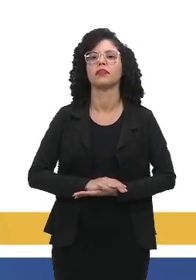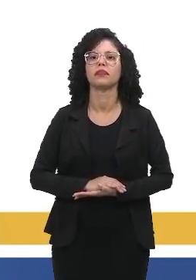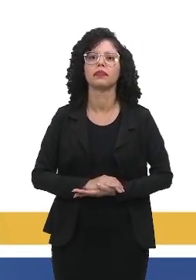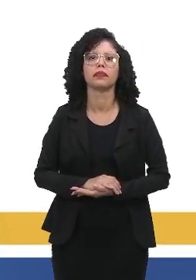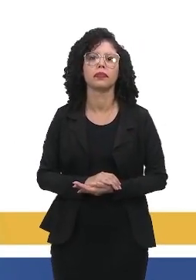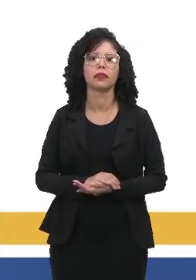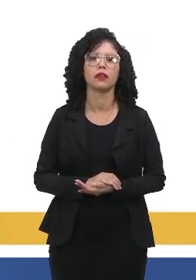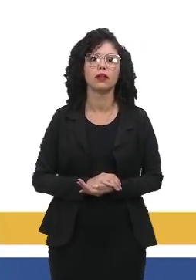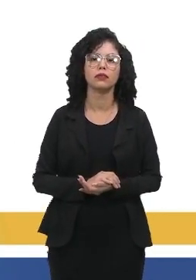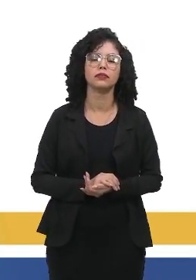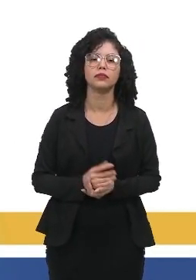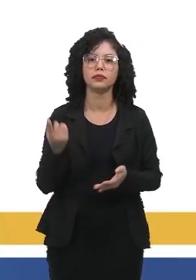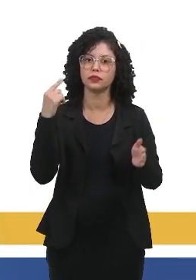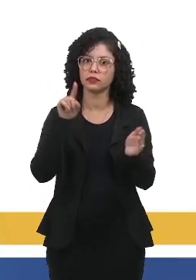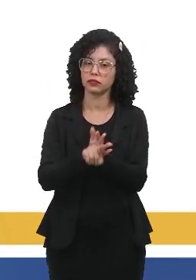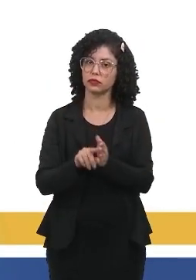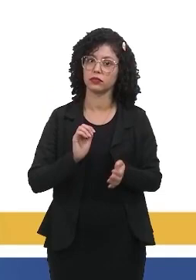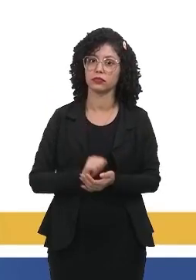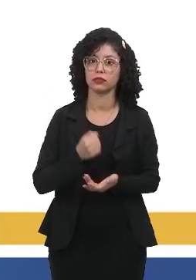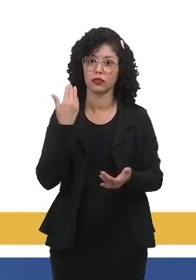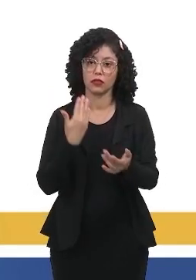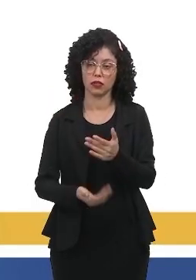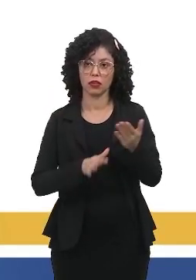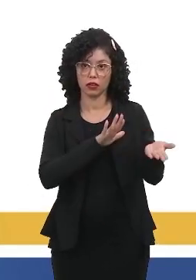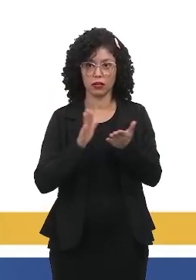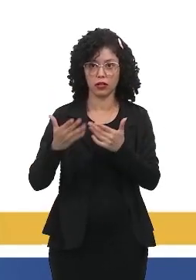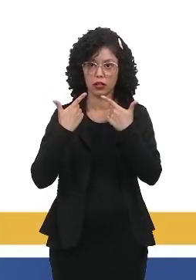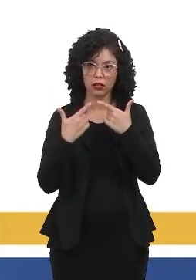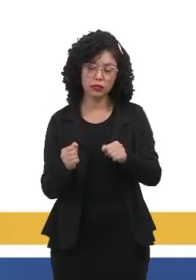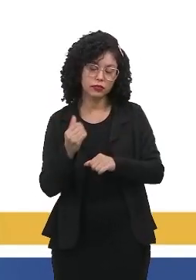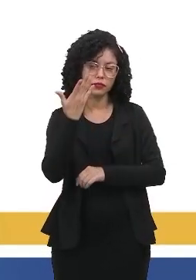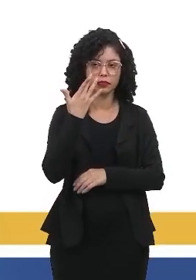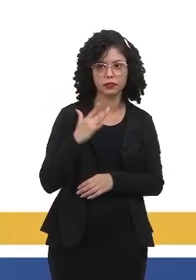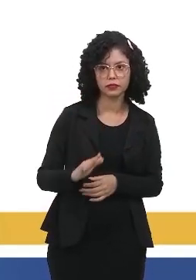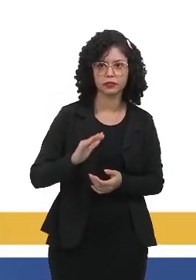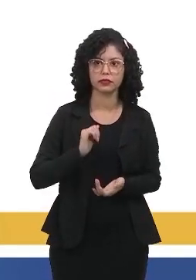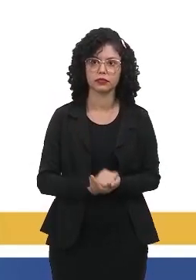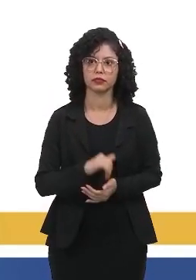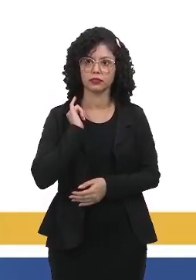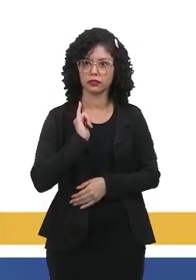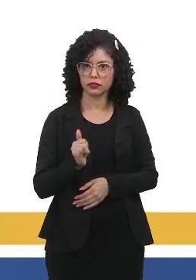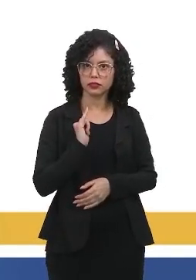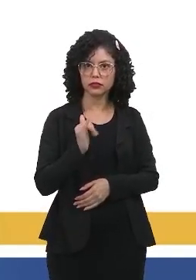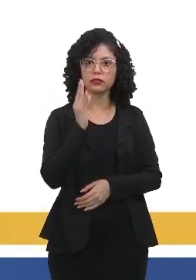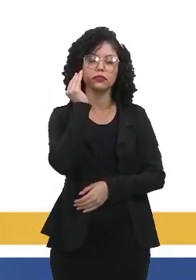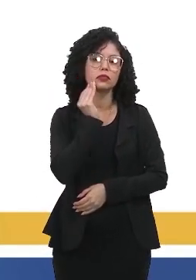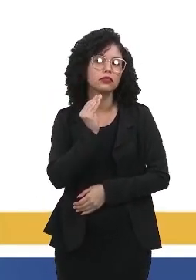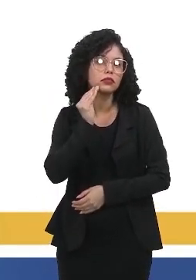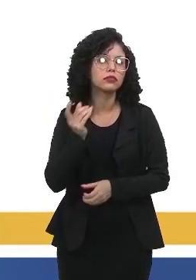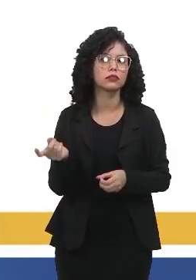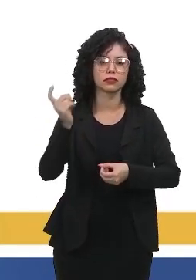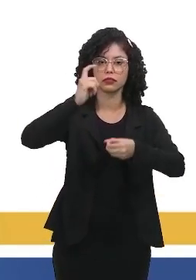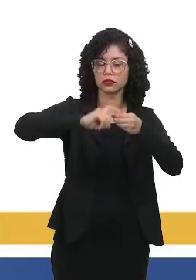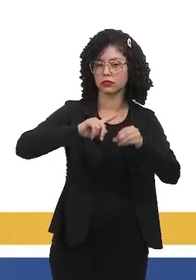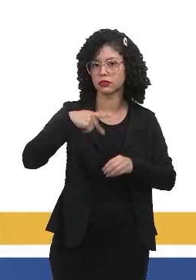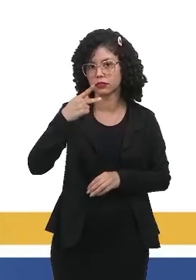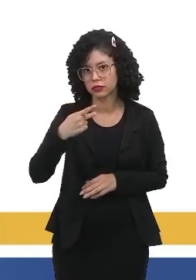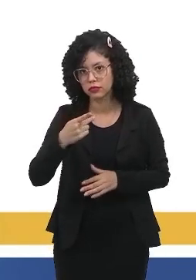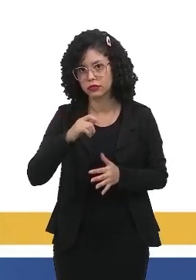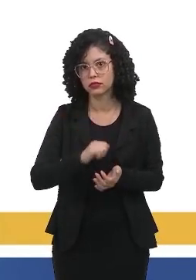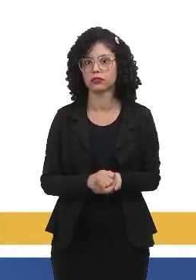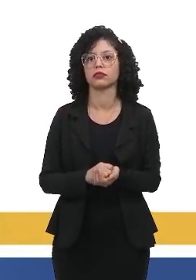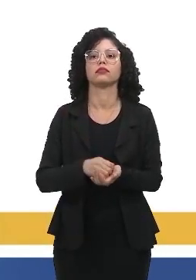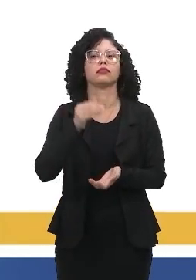e vamos a questão com a perda de parte da língua na infância a narradora tenta voltar a